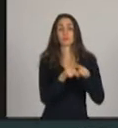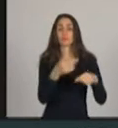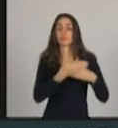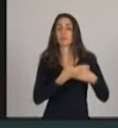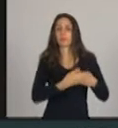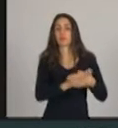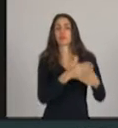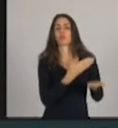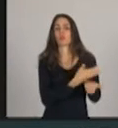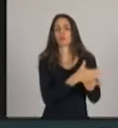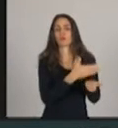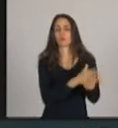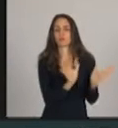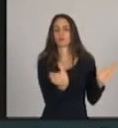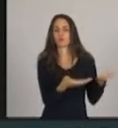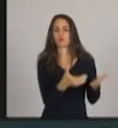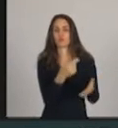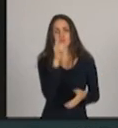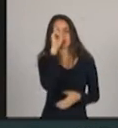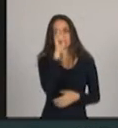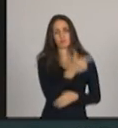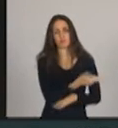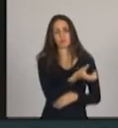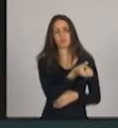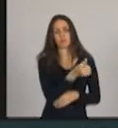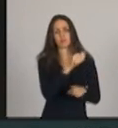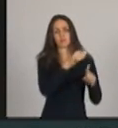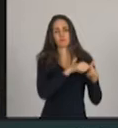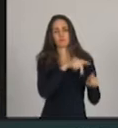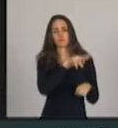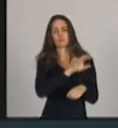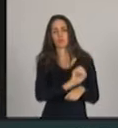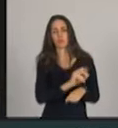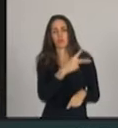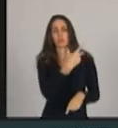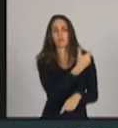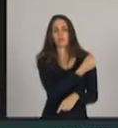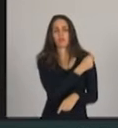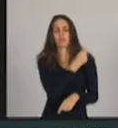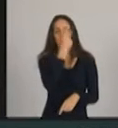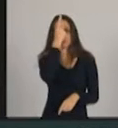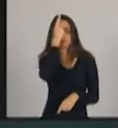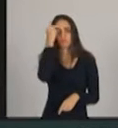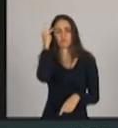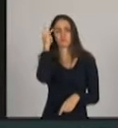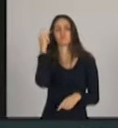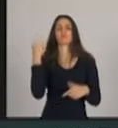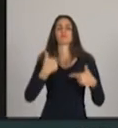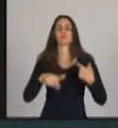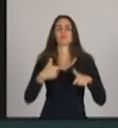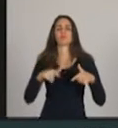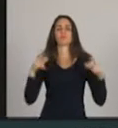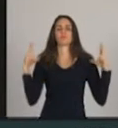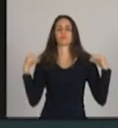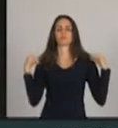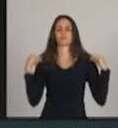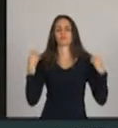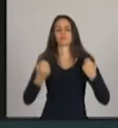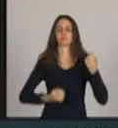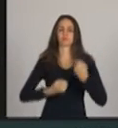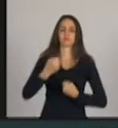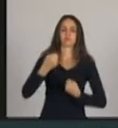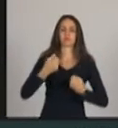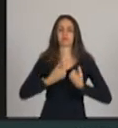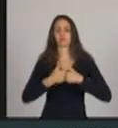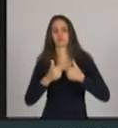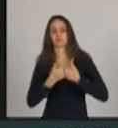de hoje, dia 26 de maio, os rodoviários serão